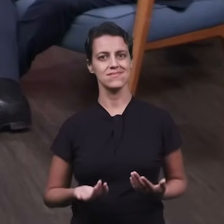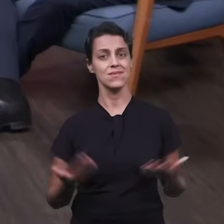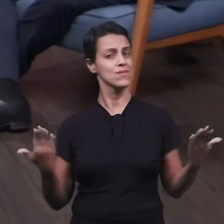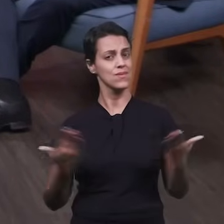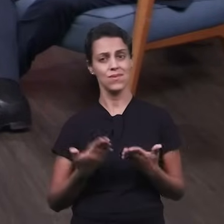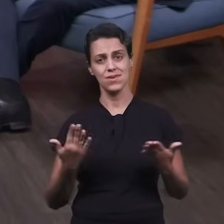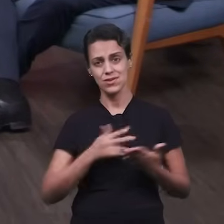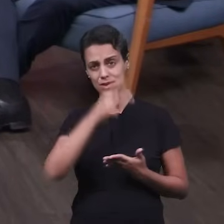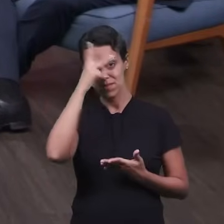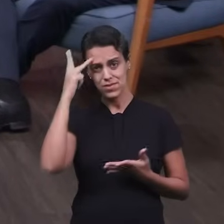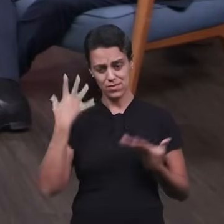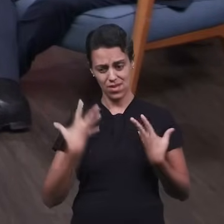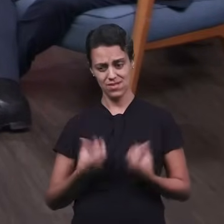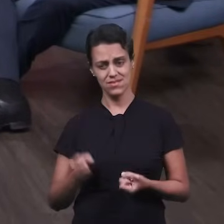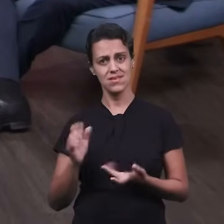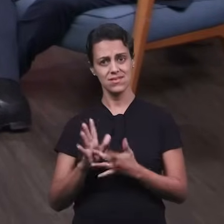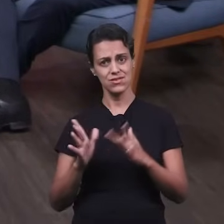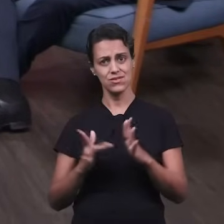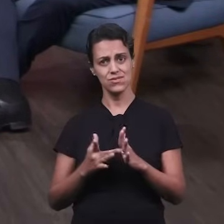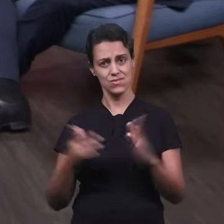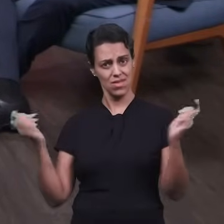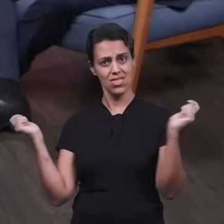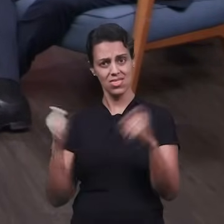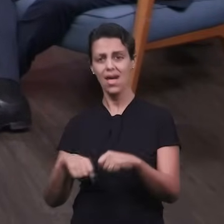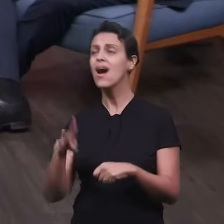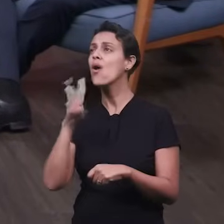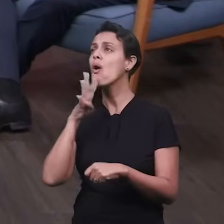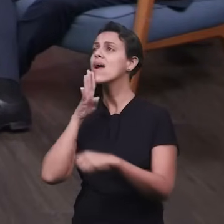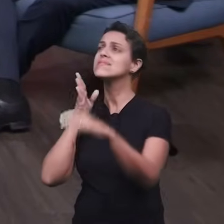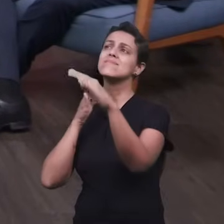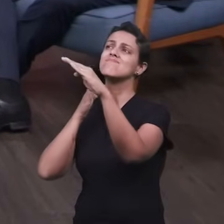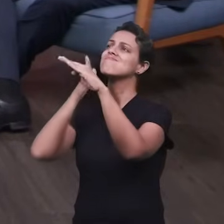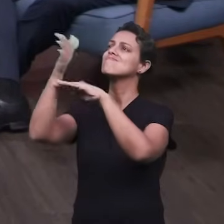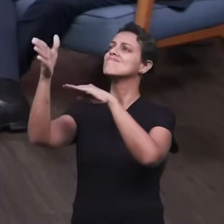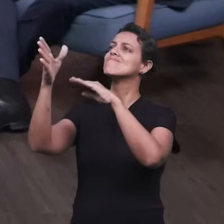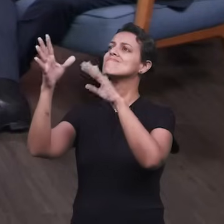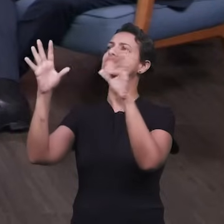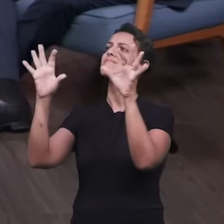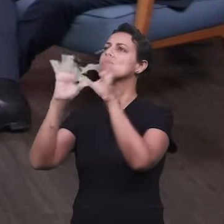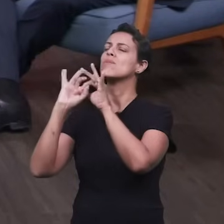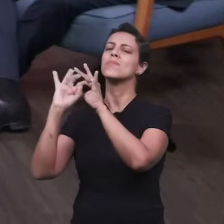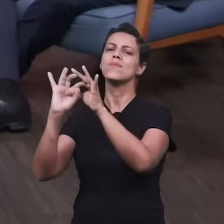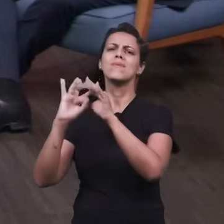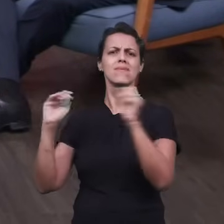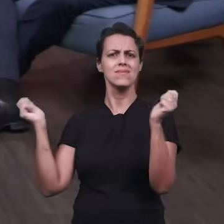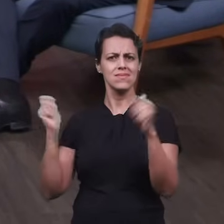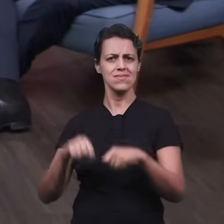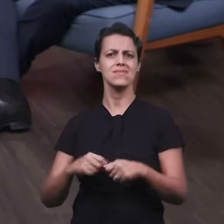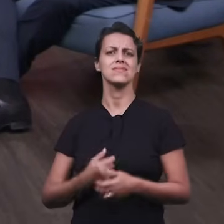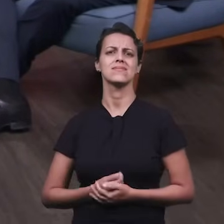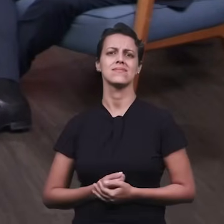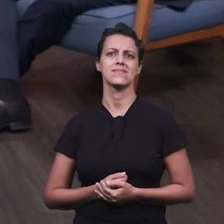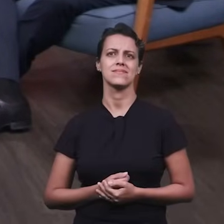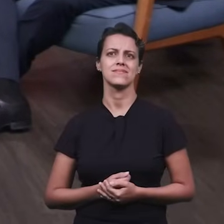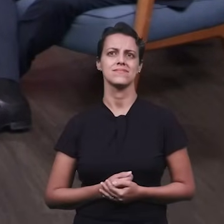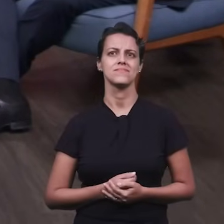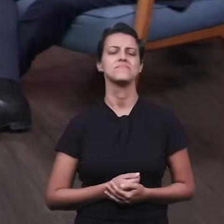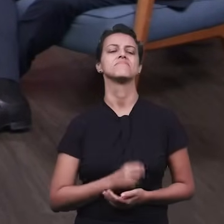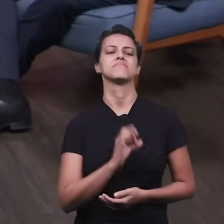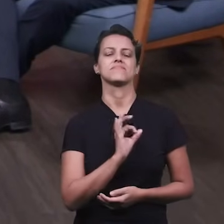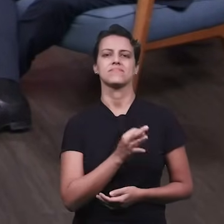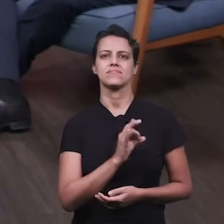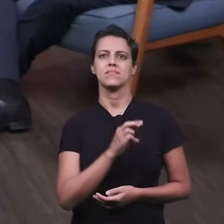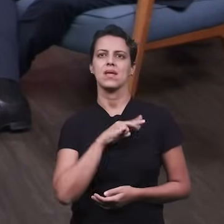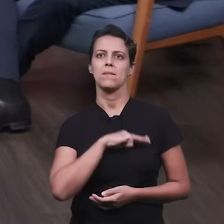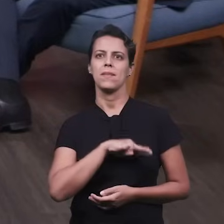né, e recebe Jesus o conduz a esse segredo, né, esse mistério, né? O Espírito Santo revela. Glória a Jesus. E só para